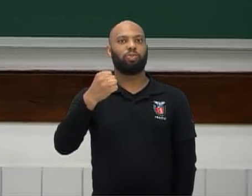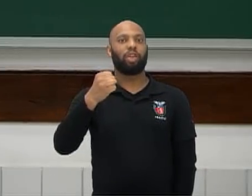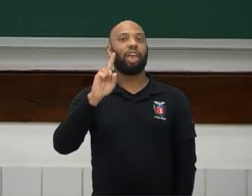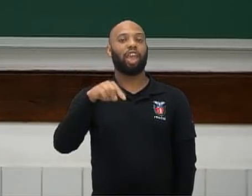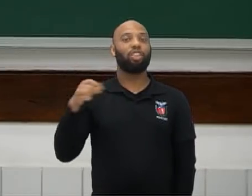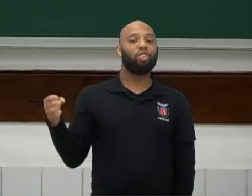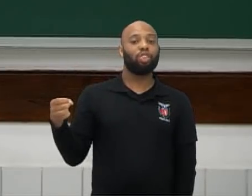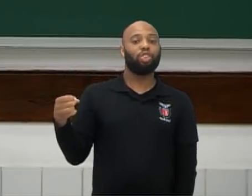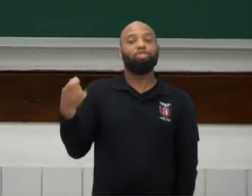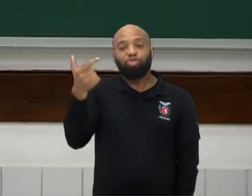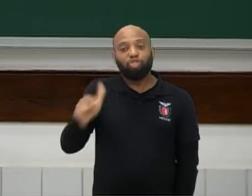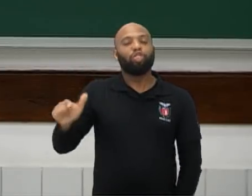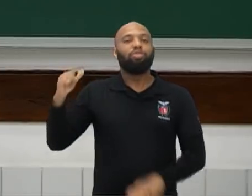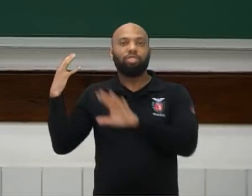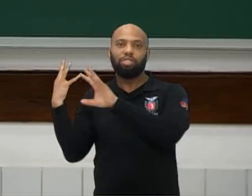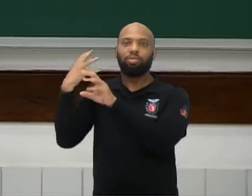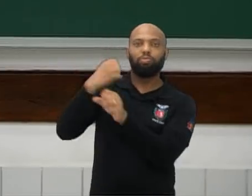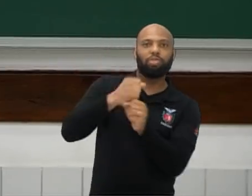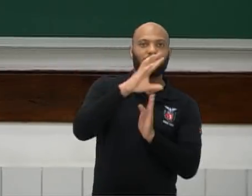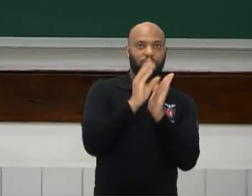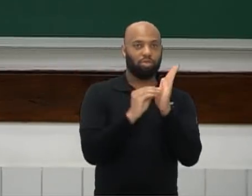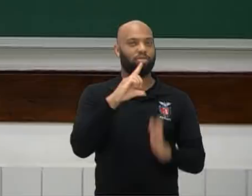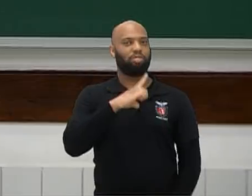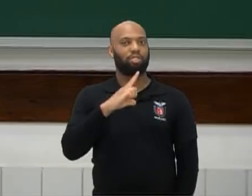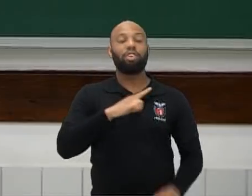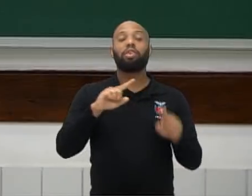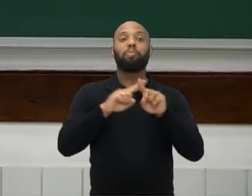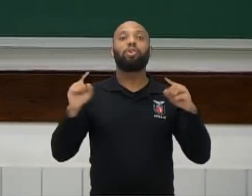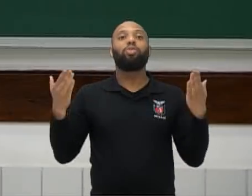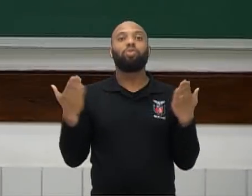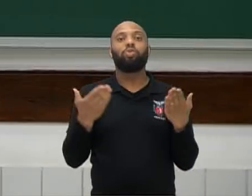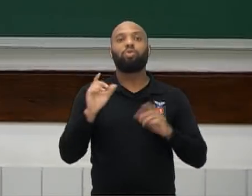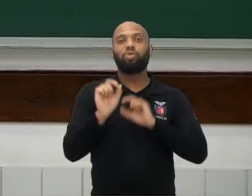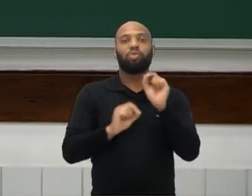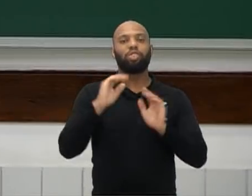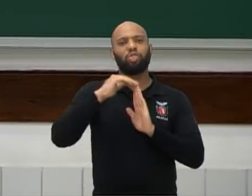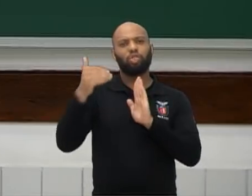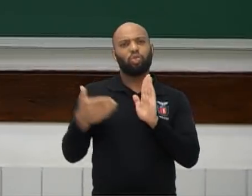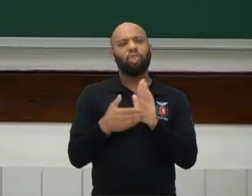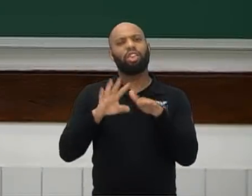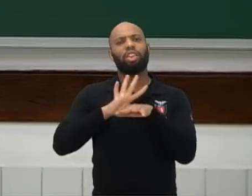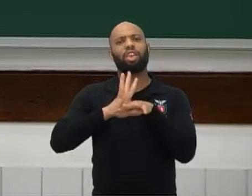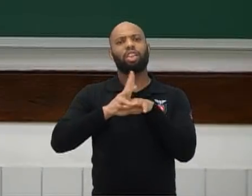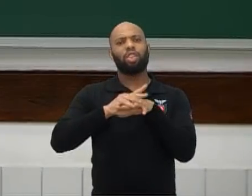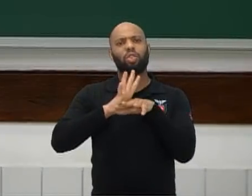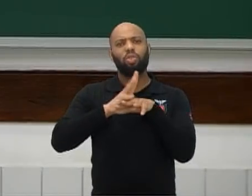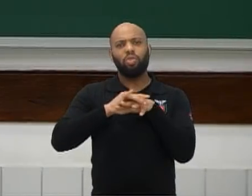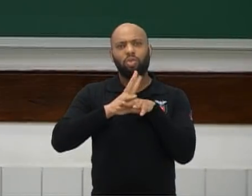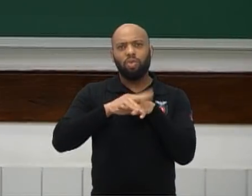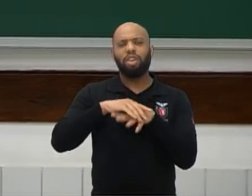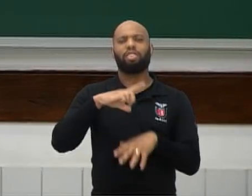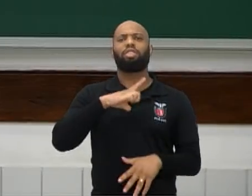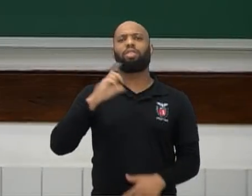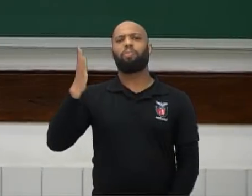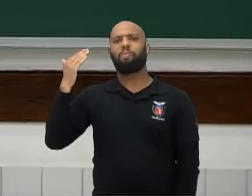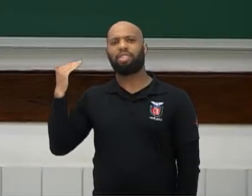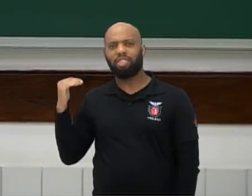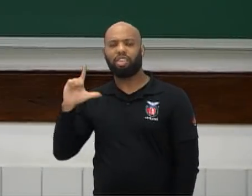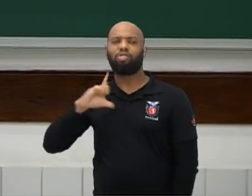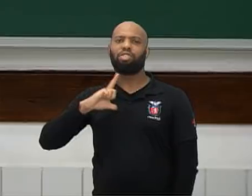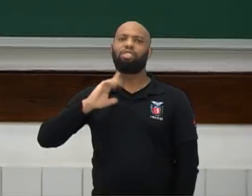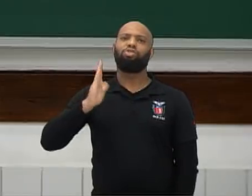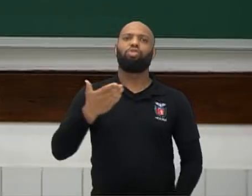É novamente uma retomada de conteúdos, só que agora sobre todas aquelas doenças que nós falamos ao longo